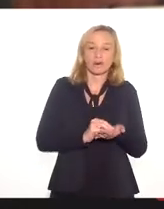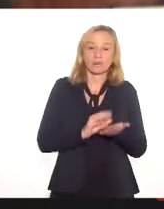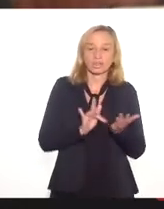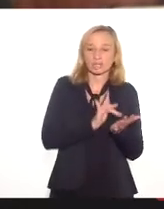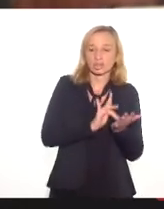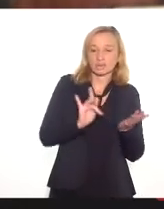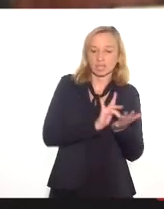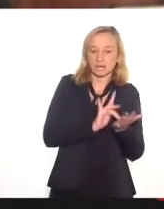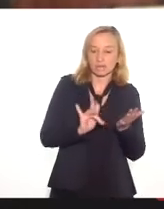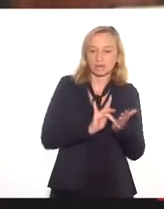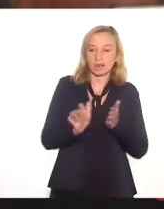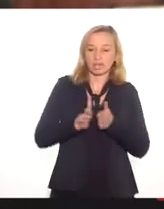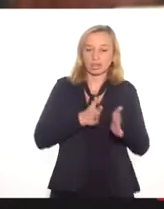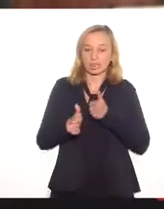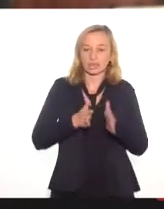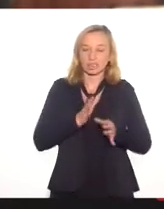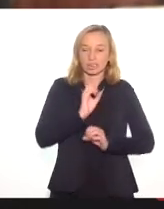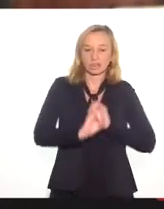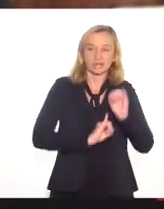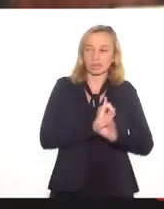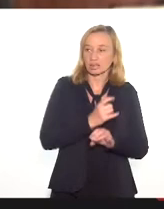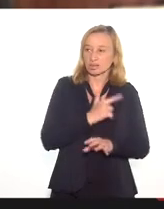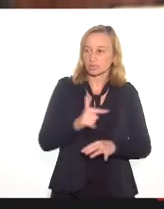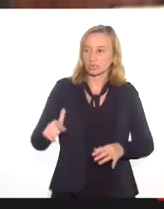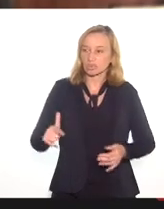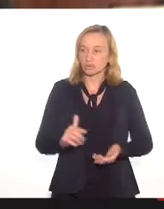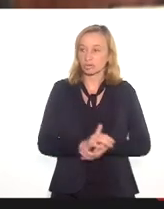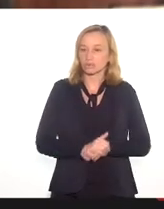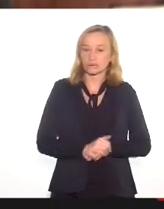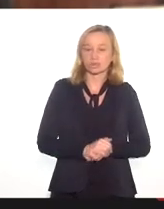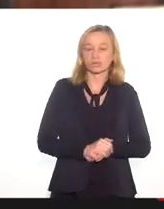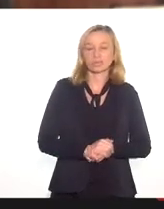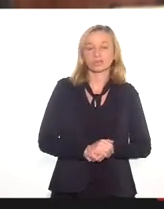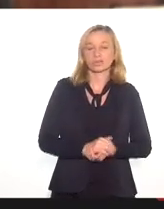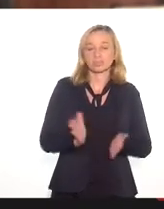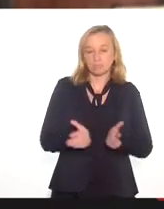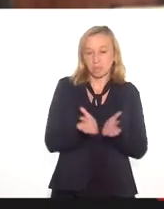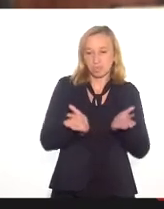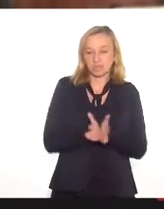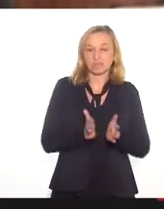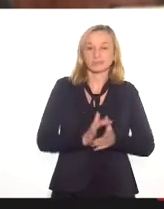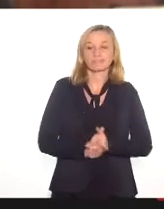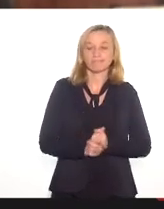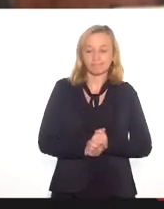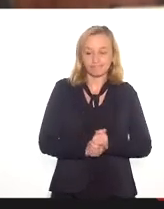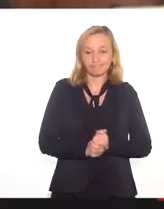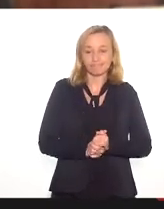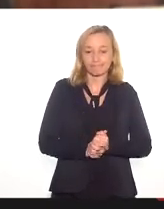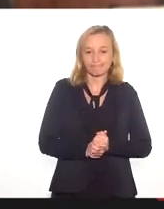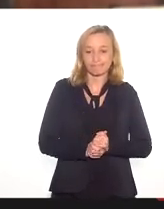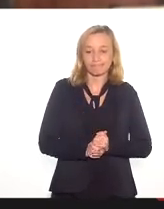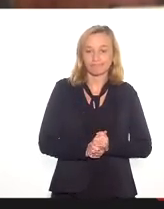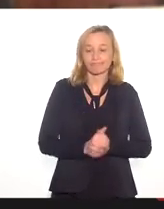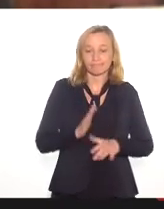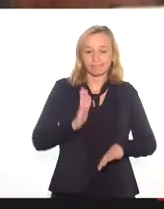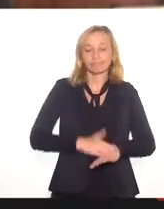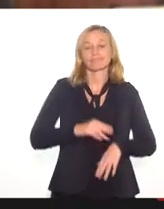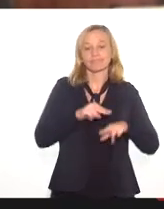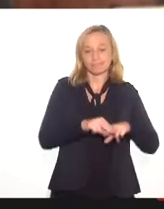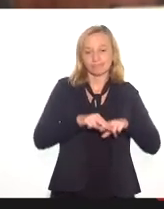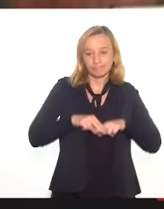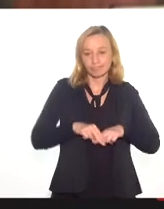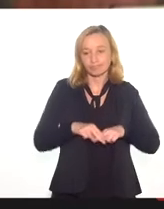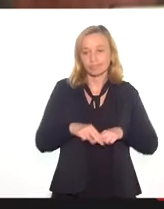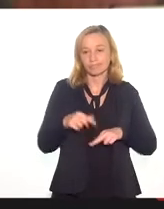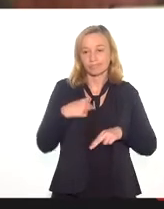e acesso à internet à nossa população em situação de extrema pobreza. é mais um motivo